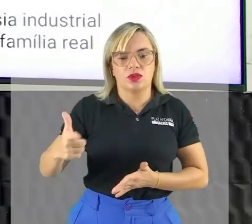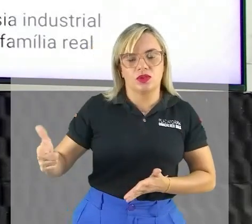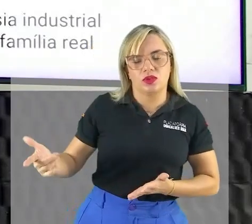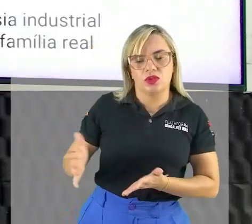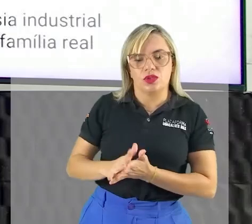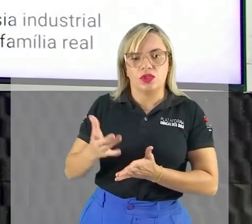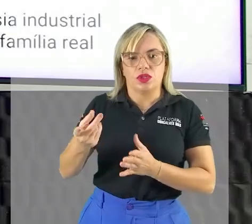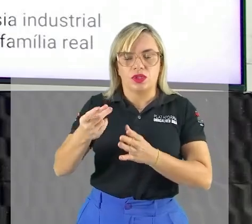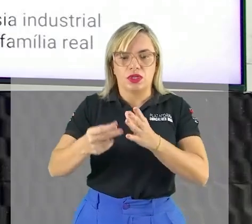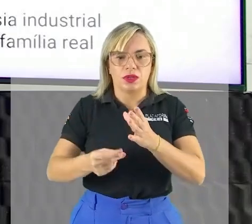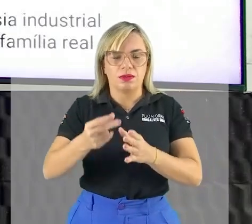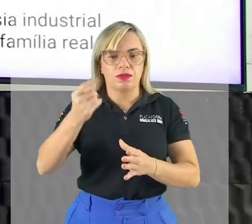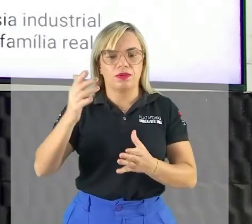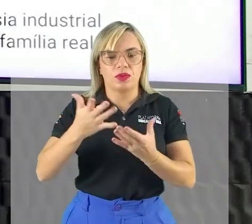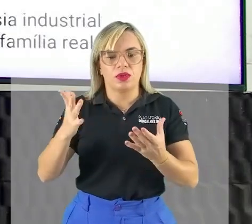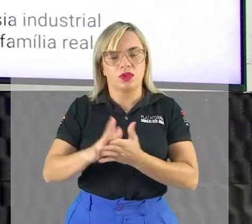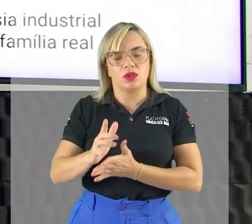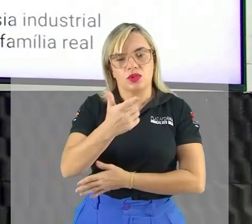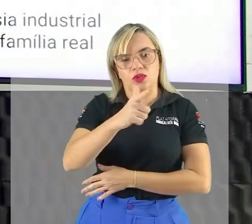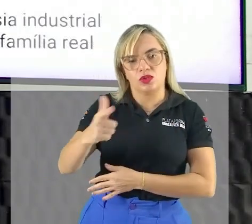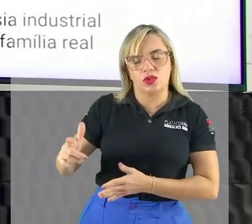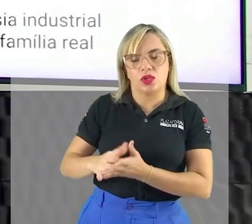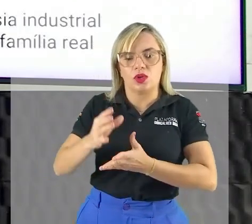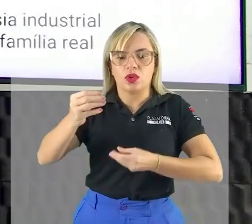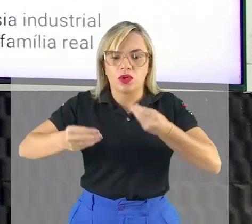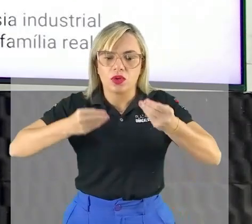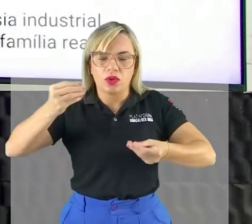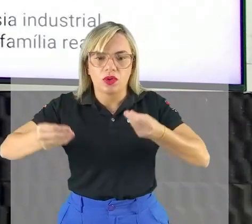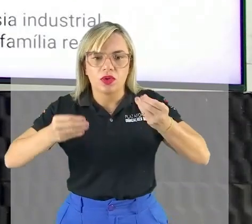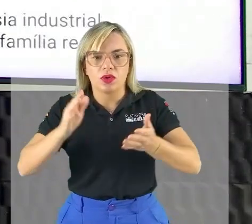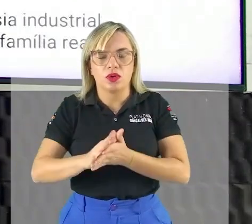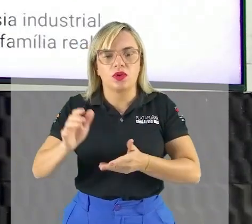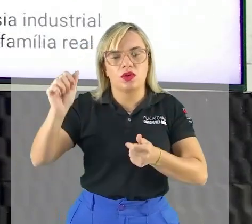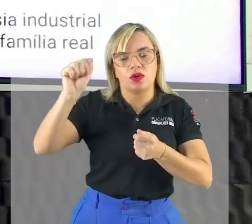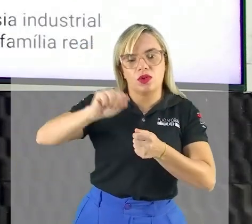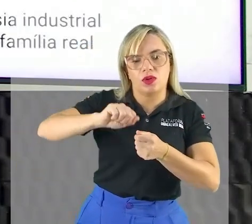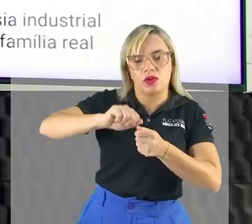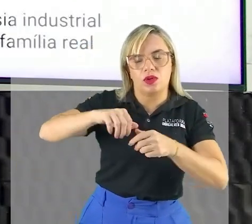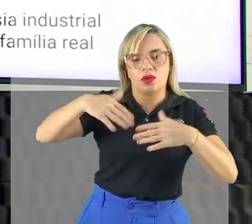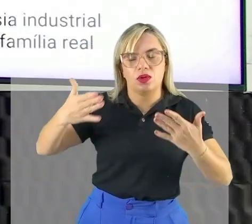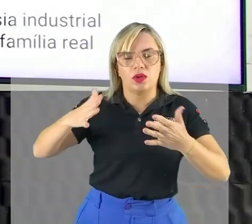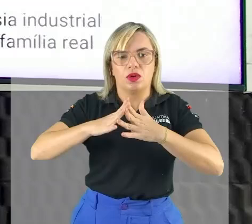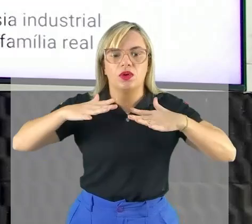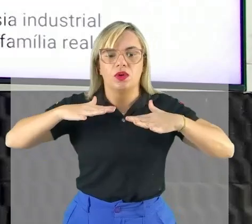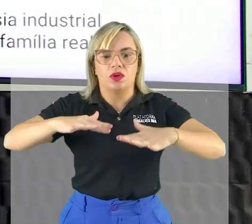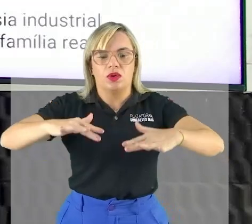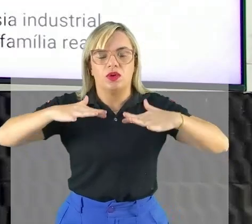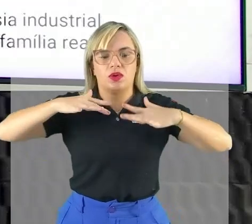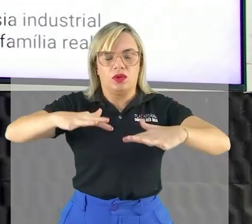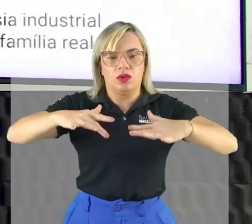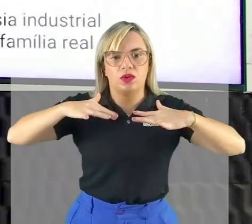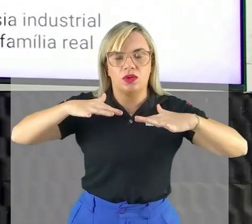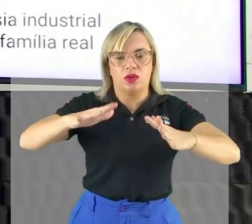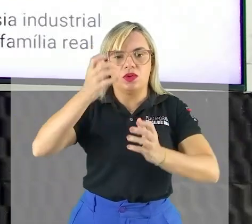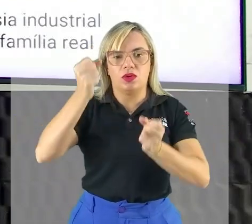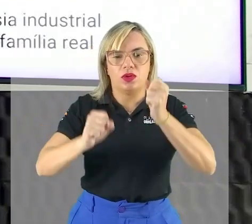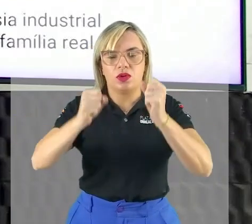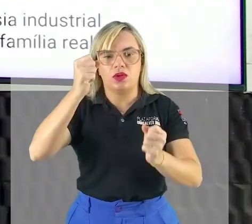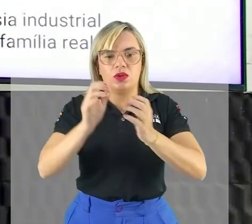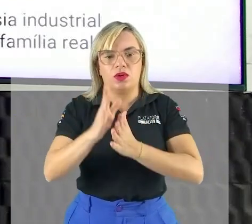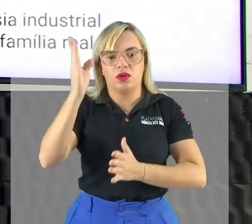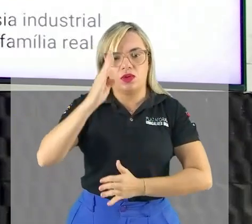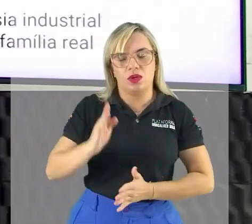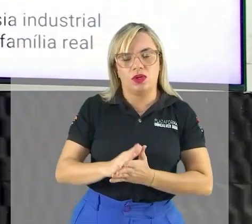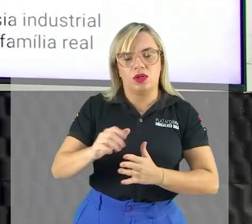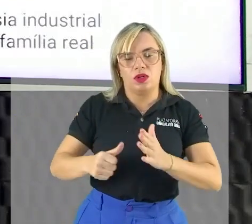excedente não tem como ele então fazer com que haja de fato a a movimentação né da indústria brasileira naquele